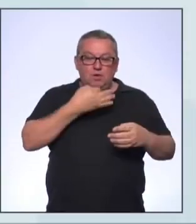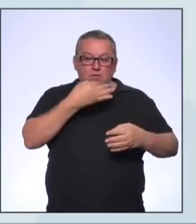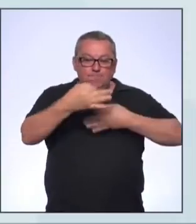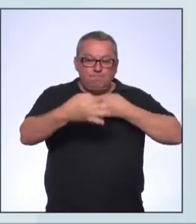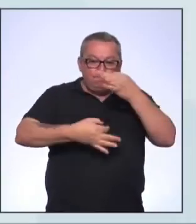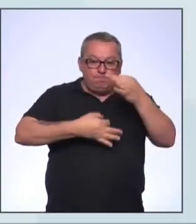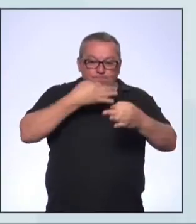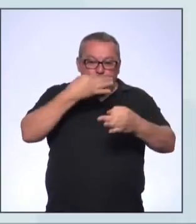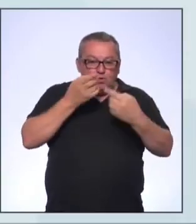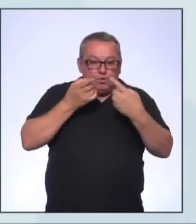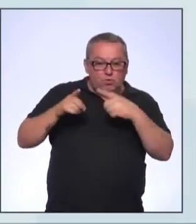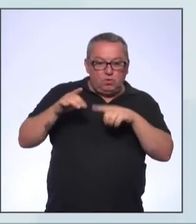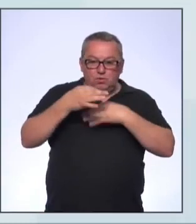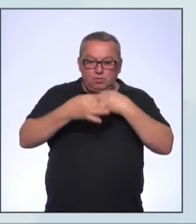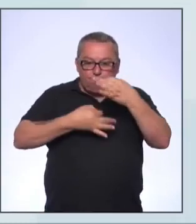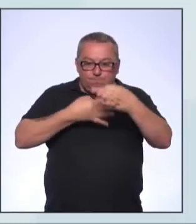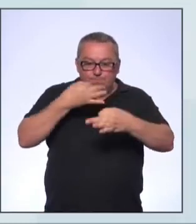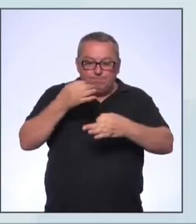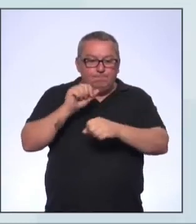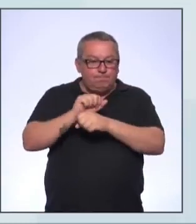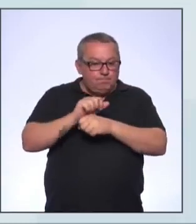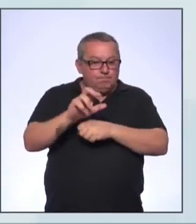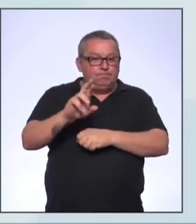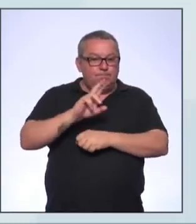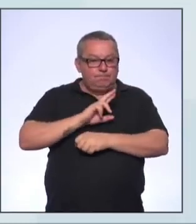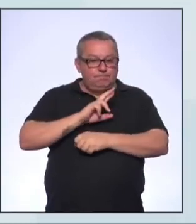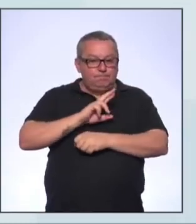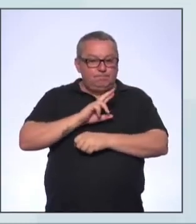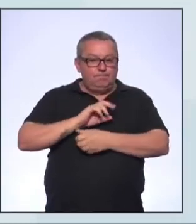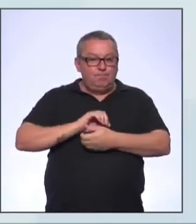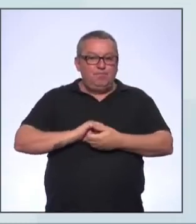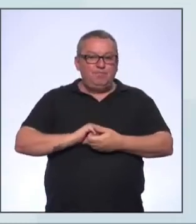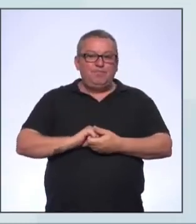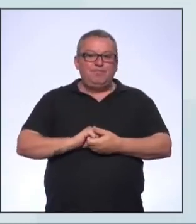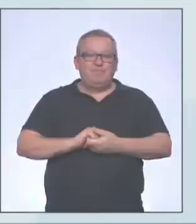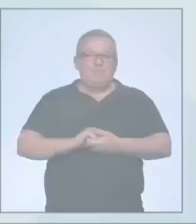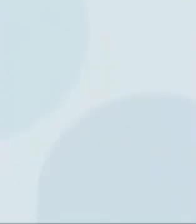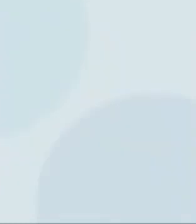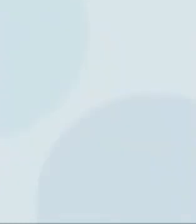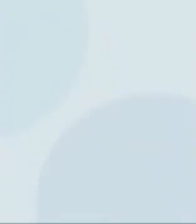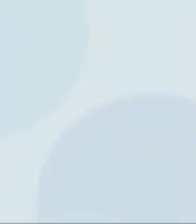argumentar e contra-argumentar? Estamos esperando a sua participação.